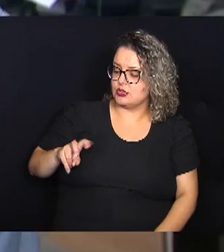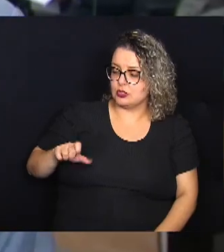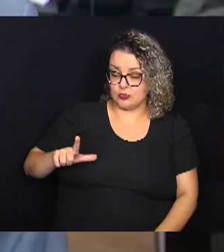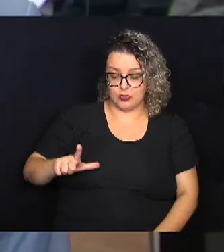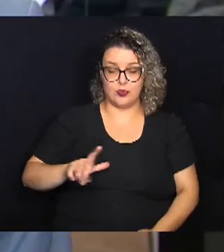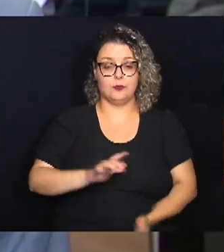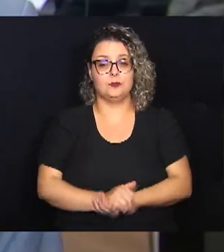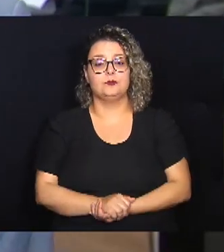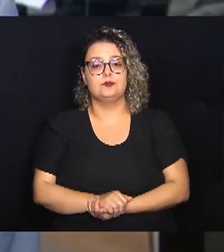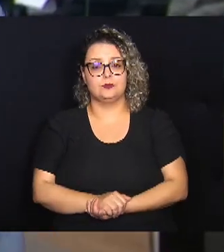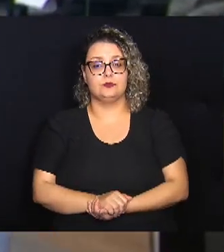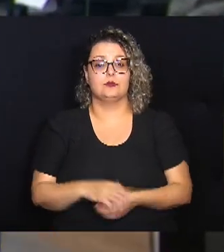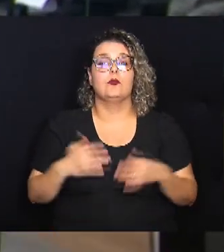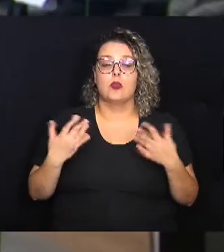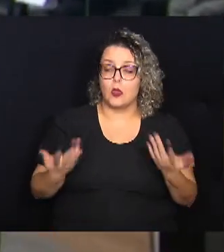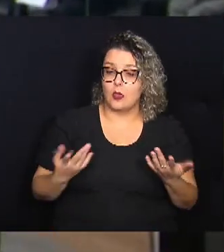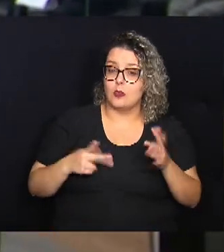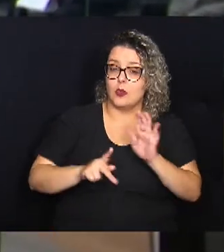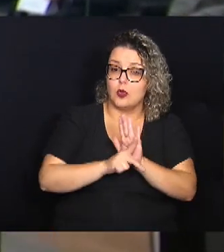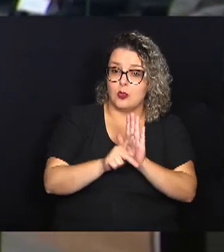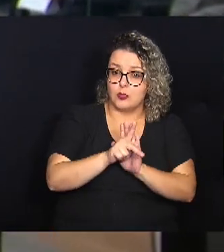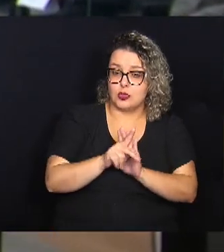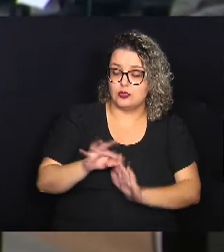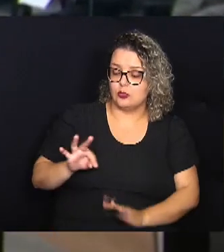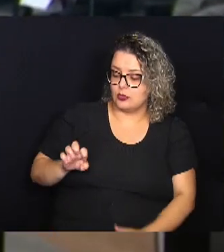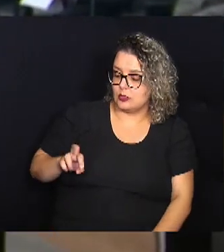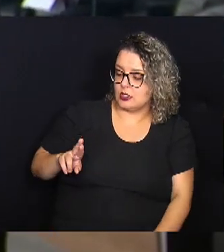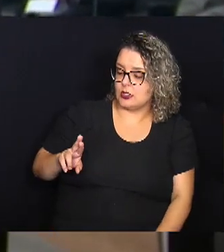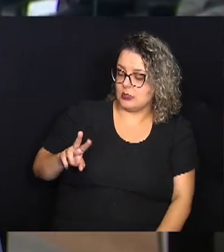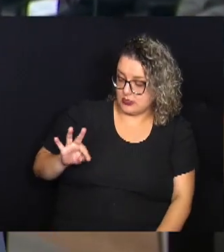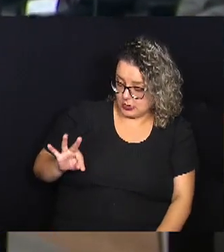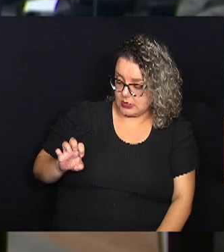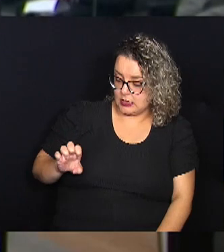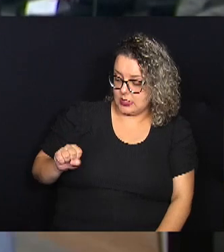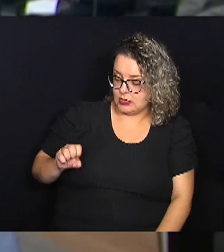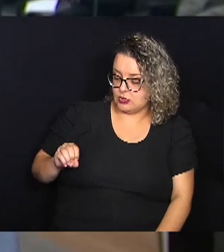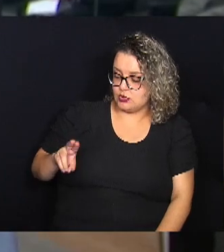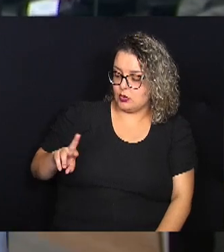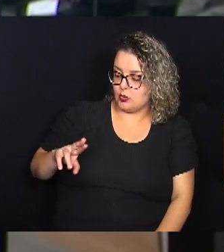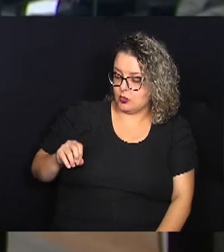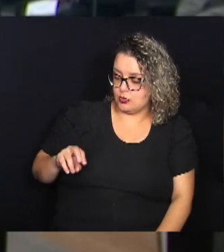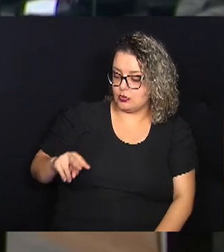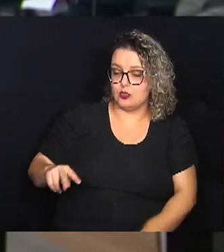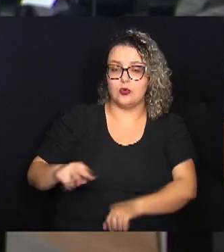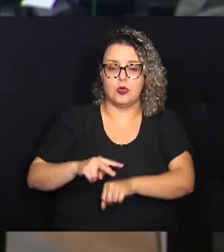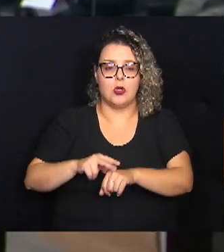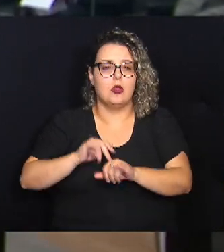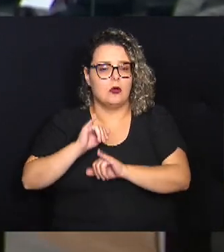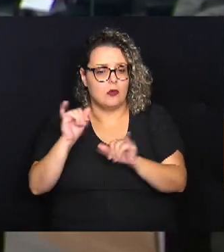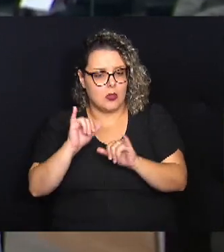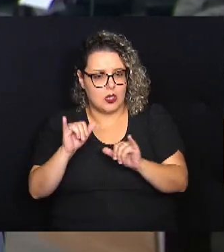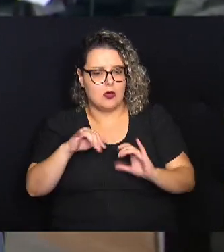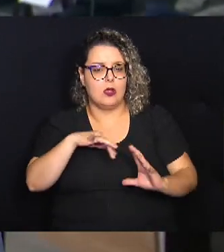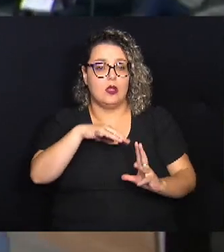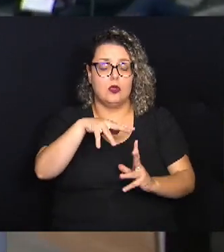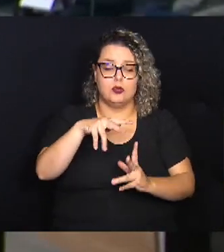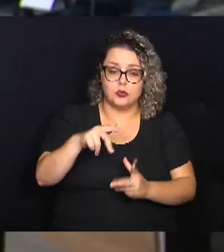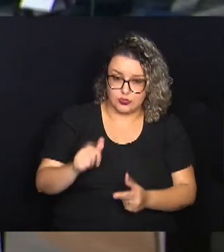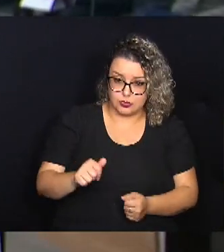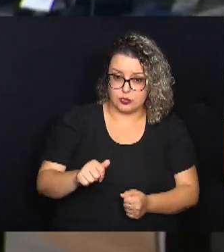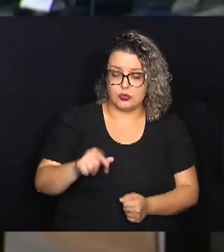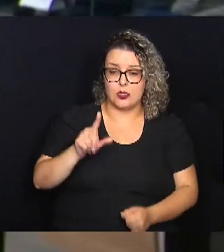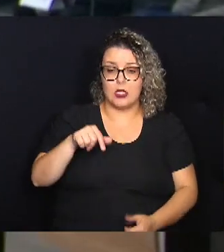Verde. Bom, o projeto do Tesouro Verde é uma coisa que está sendo muito falada hoje em dia no mundo, que é a tal